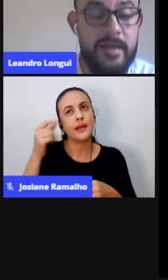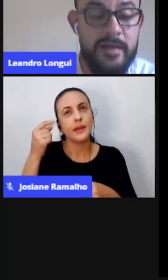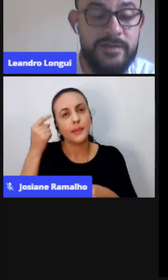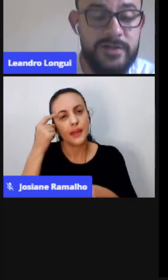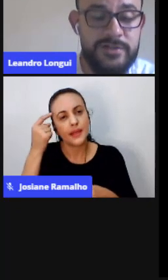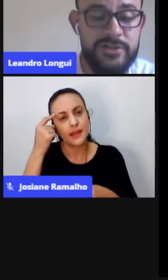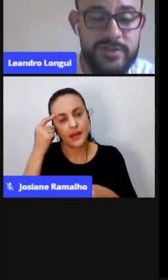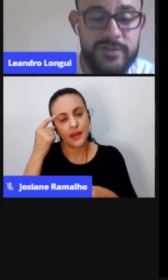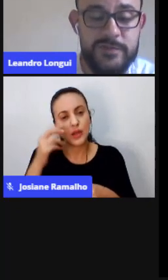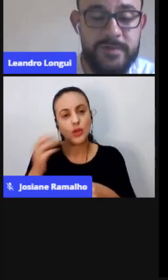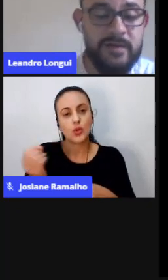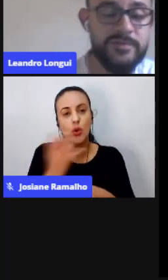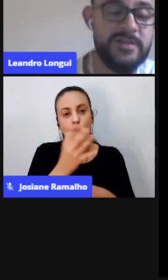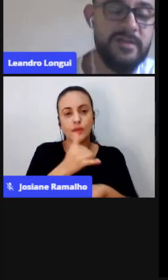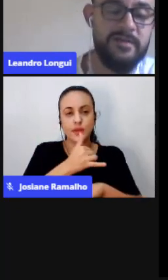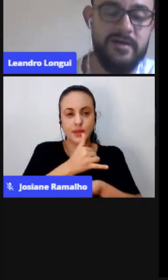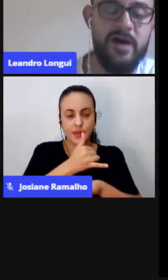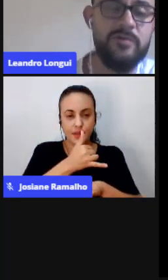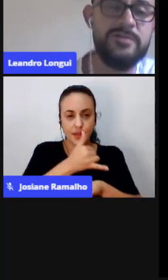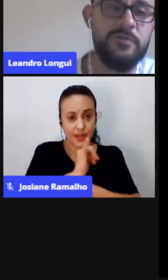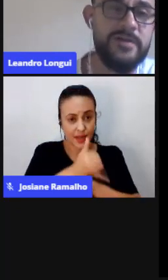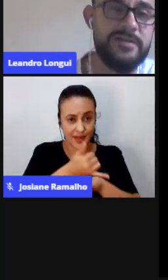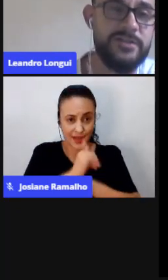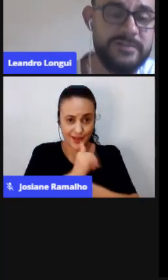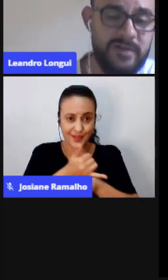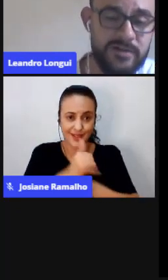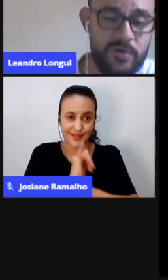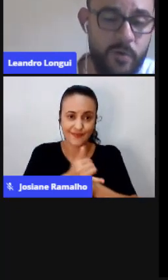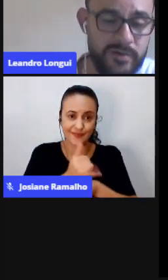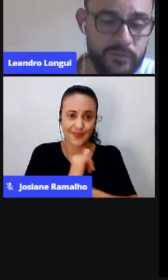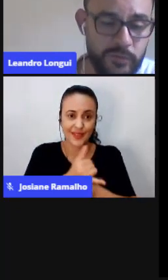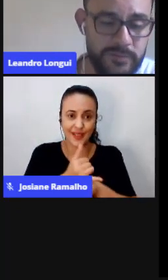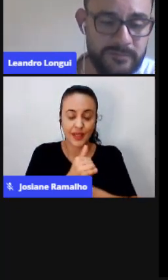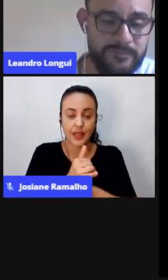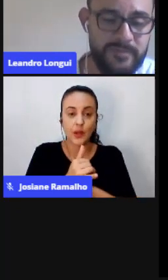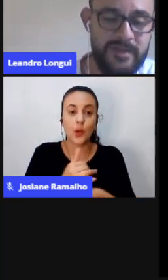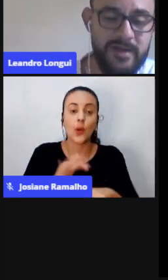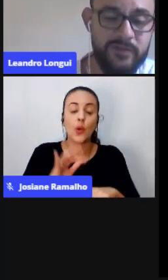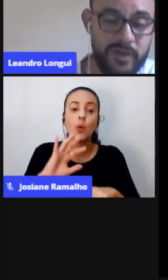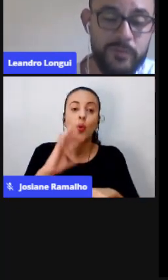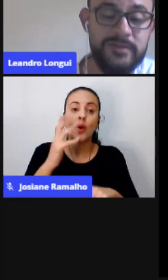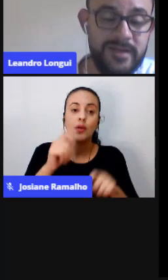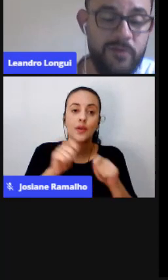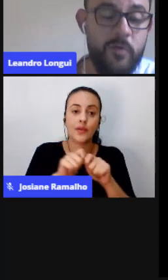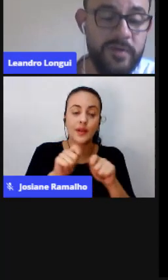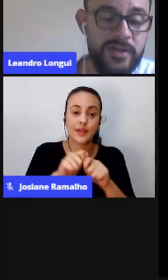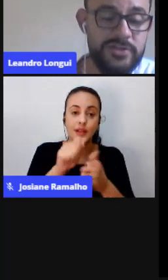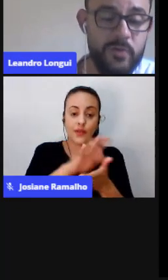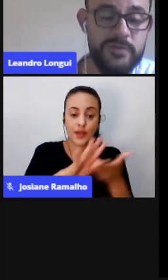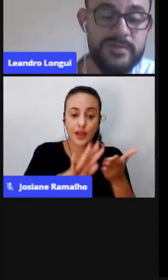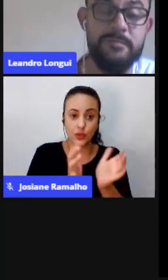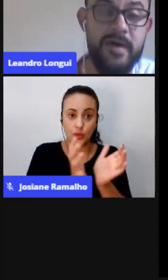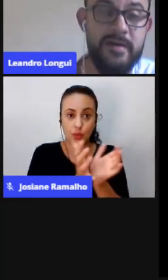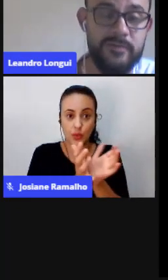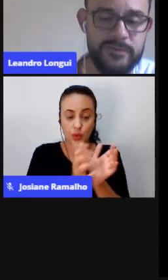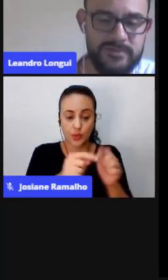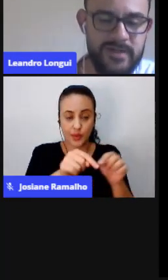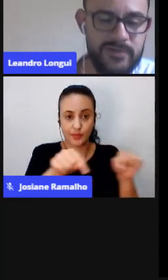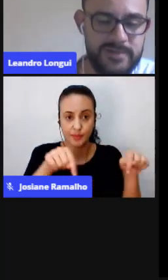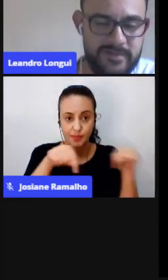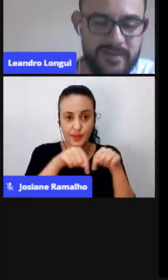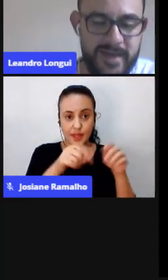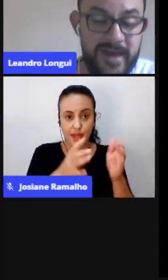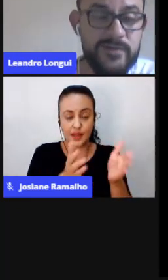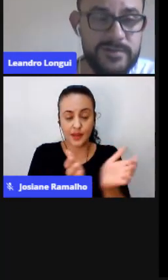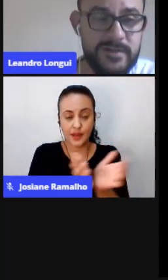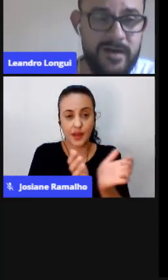né? Diante disso, esperamos que, ao desenvolver essa atividade com a turma, que a turma tenha compreendido alguns aspectos